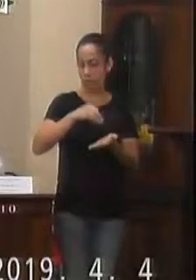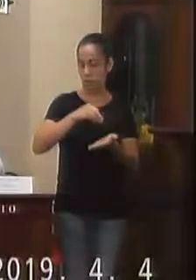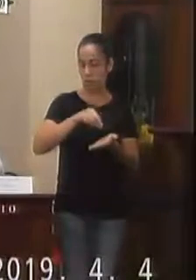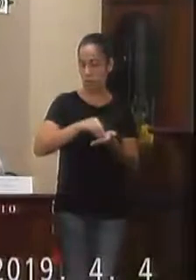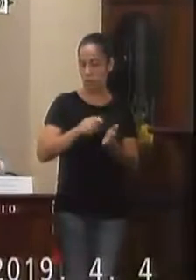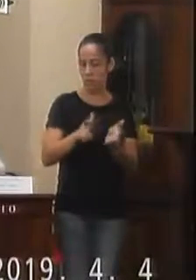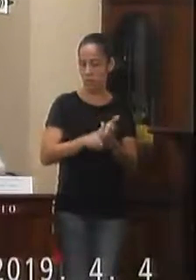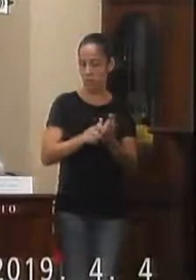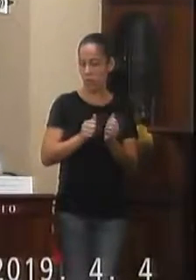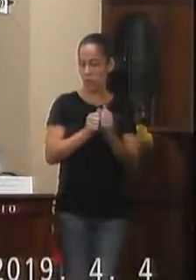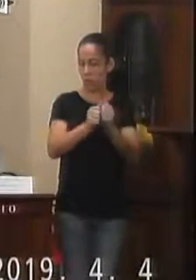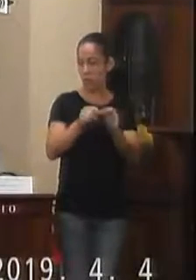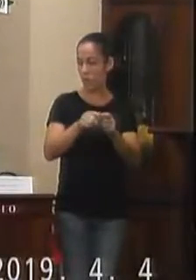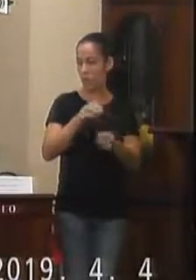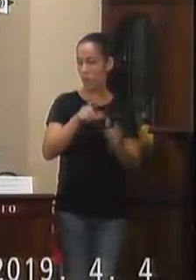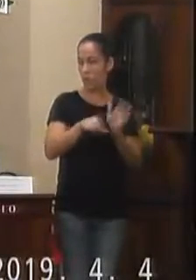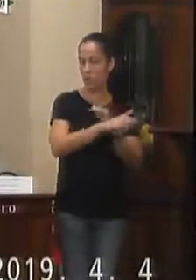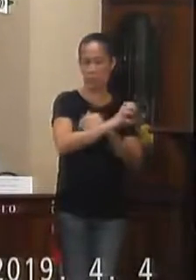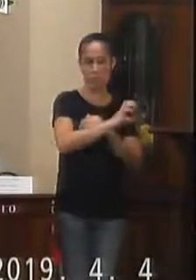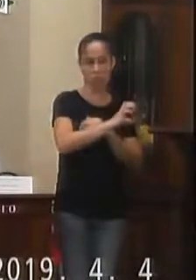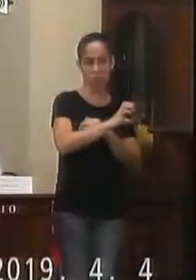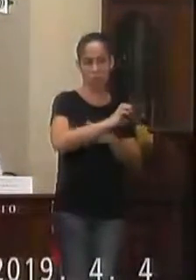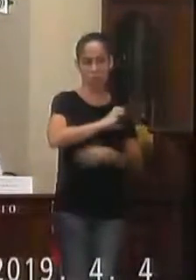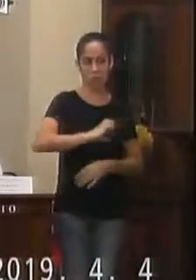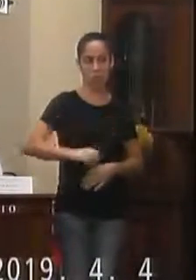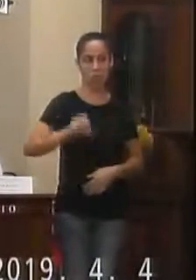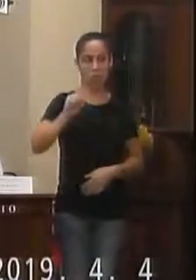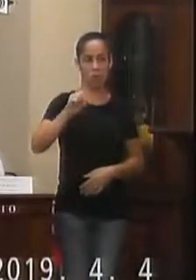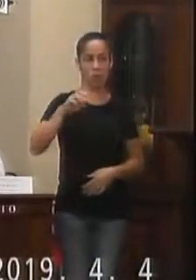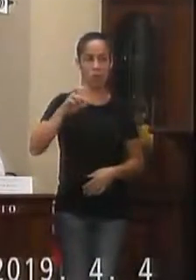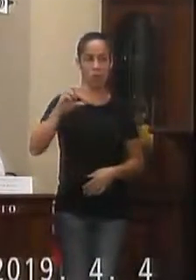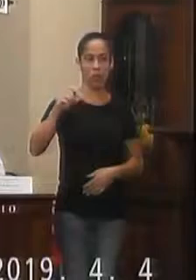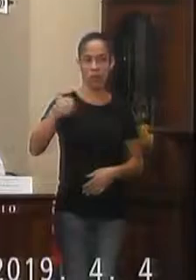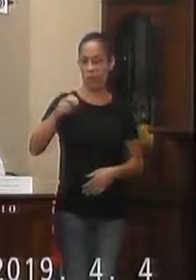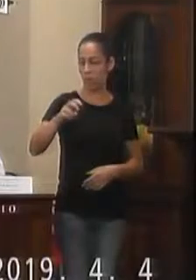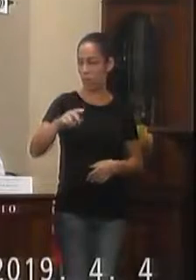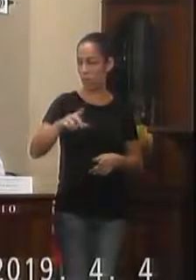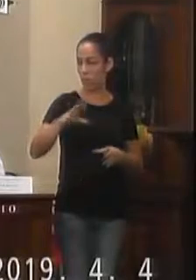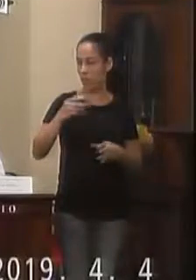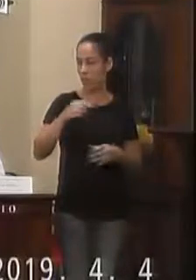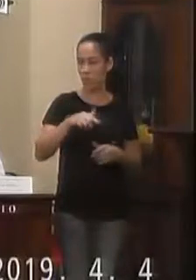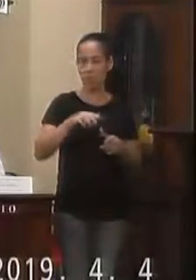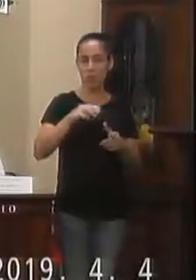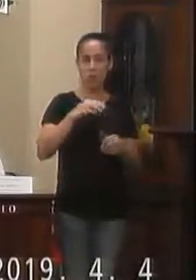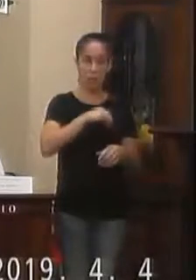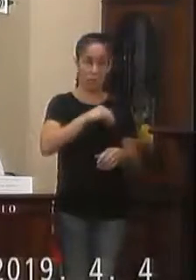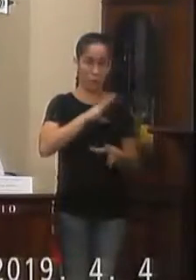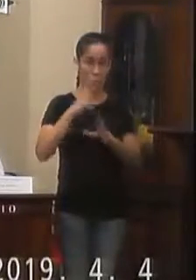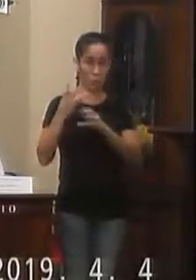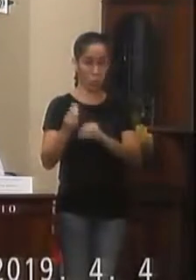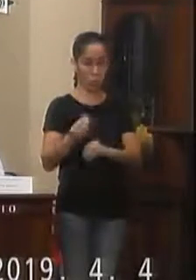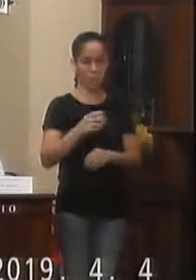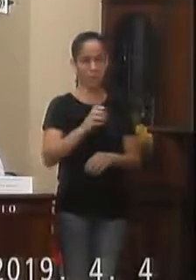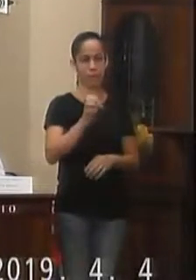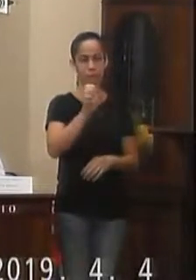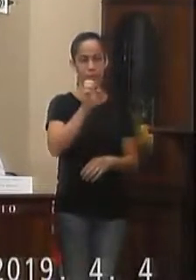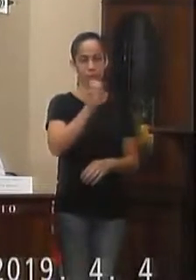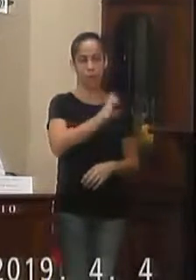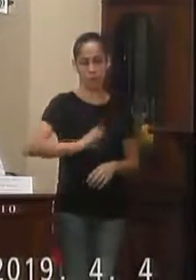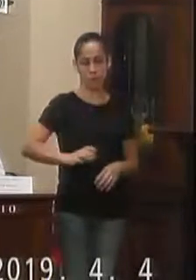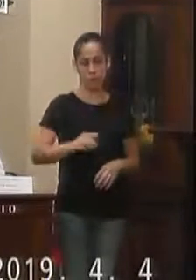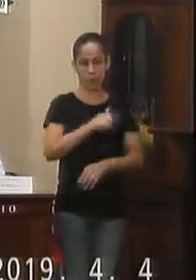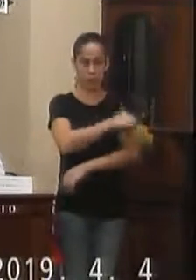Lei Estadual 8.315 de 2019 regulamenta o piso para todo o Estado do Rio de Janeiro, ao regime de 30 horas